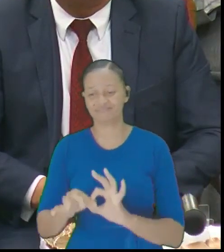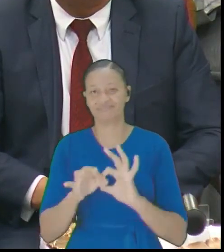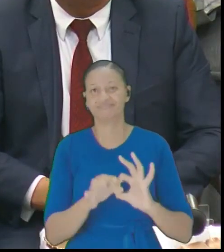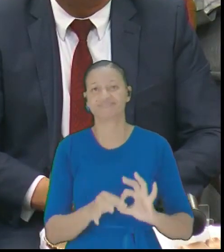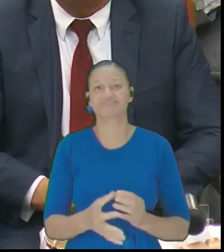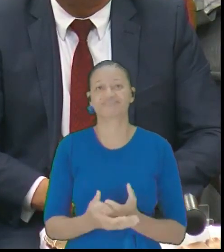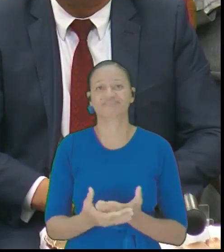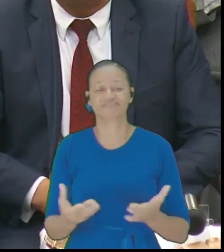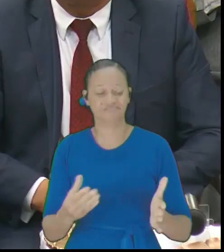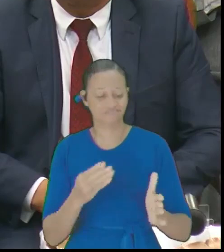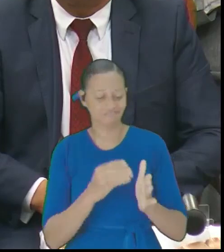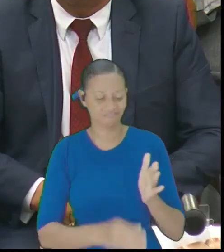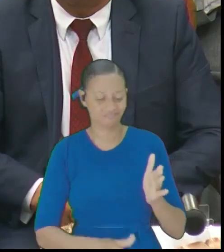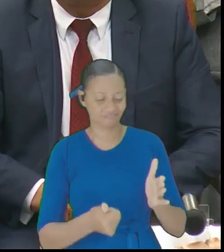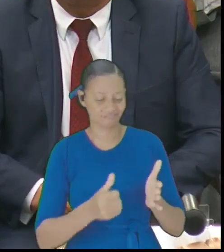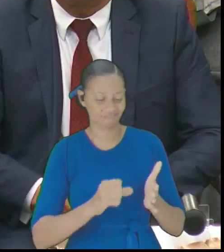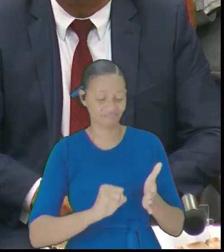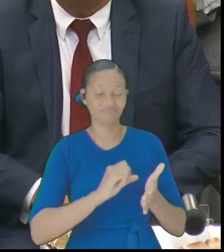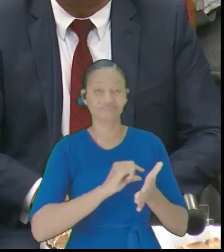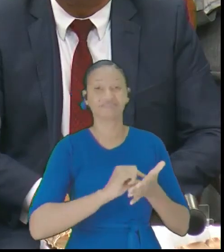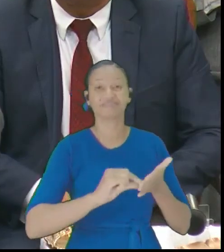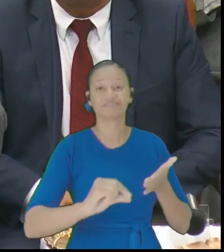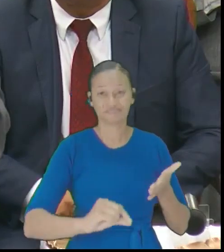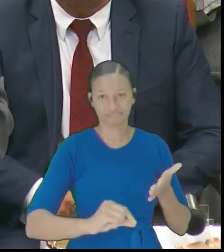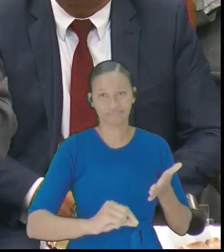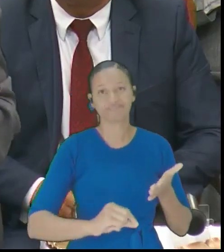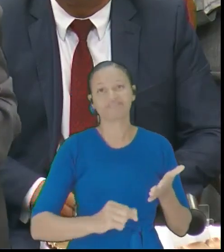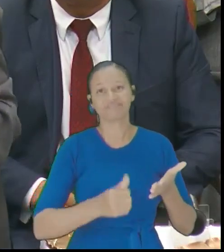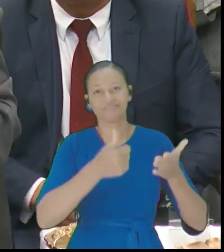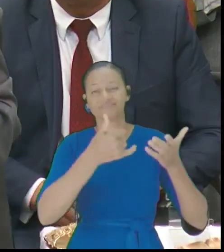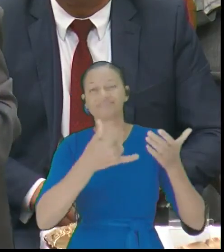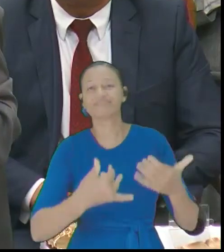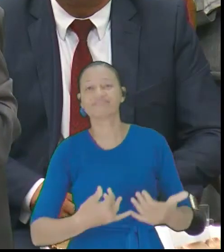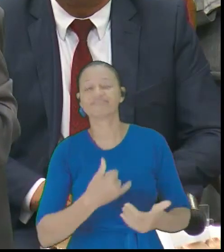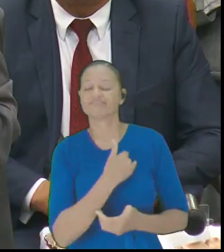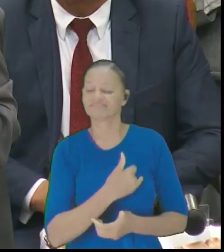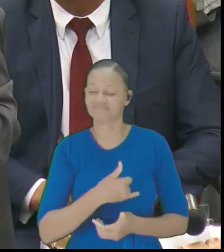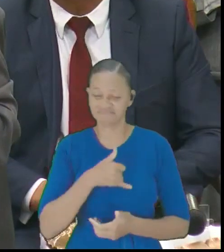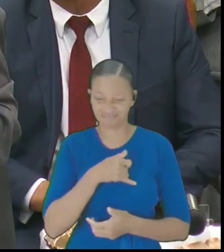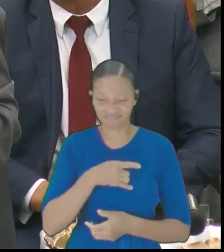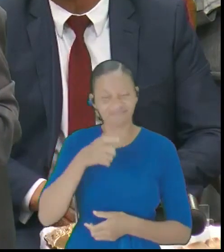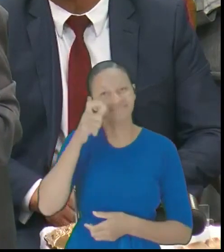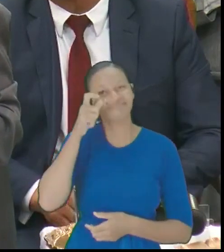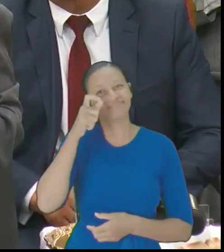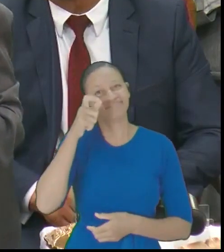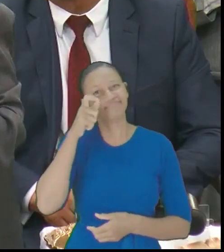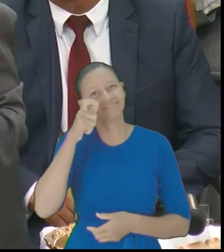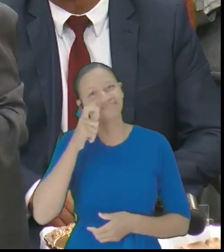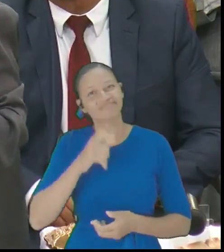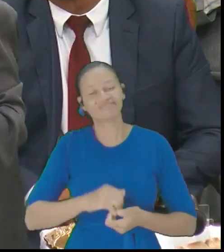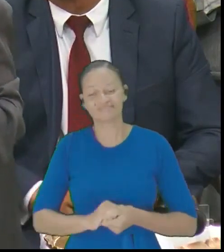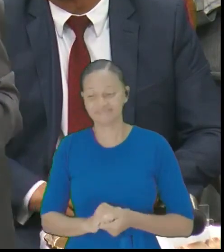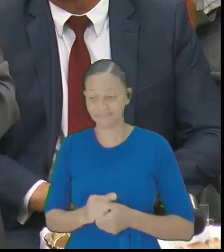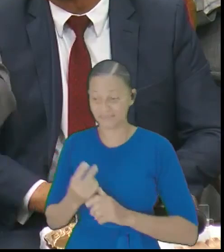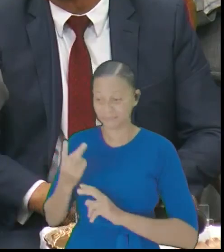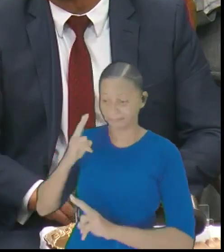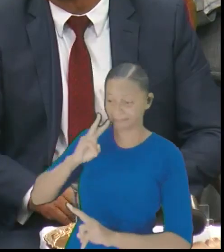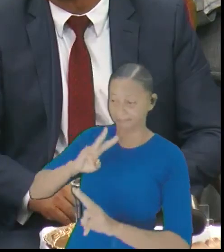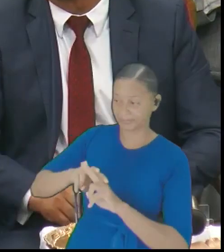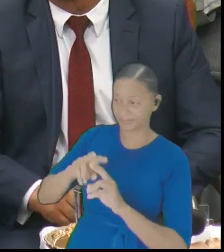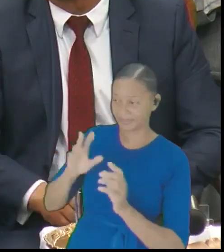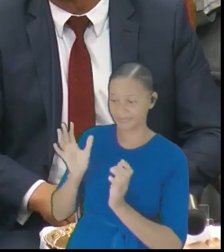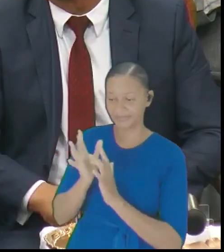No capítulo 18 do Evangelho segundo escreveu João, tem um negócio interessante. Foram prender